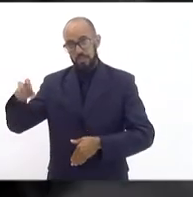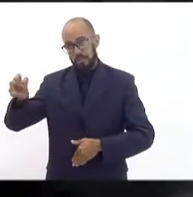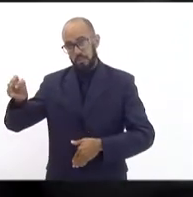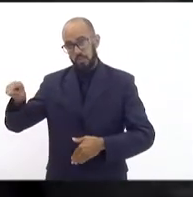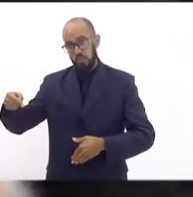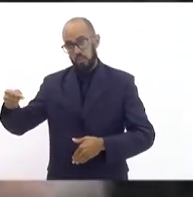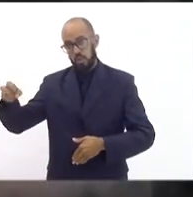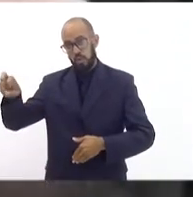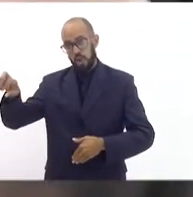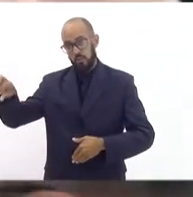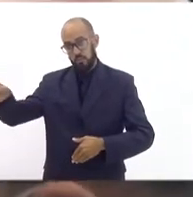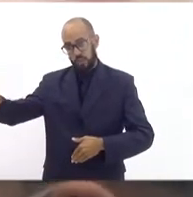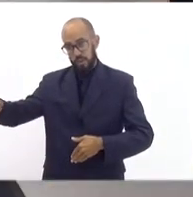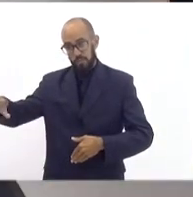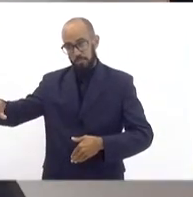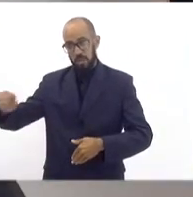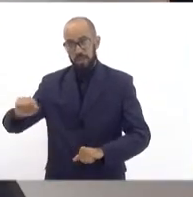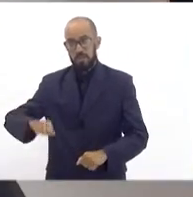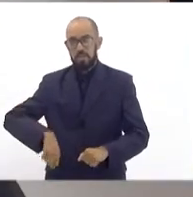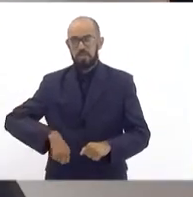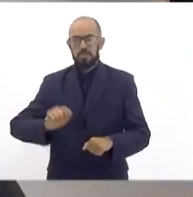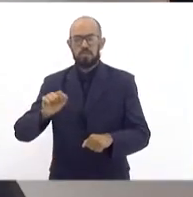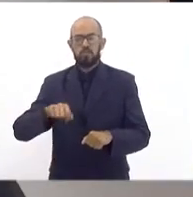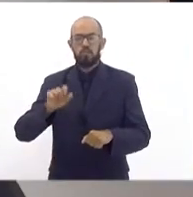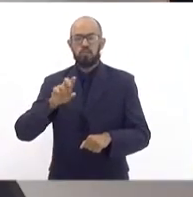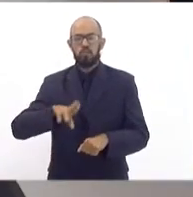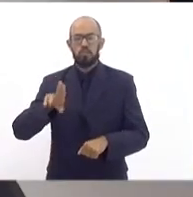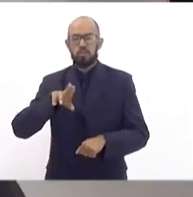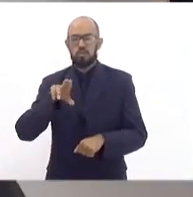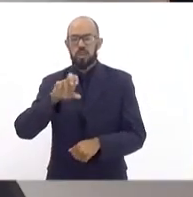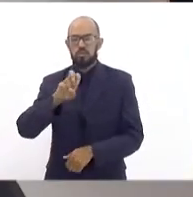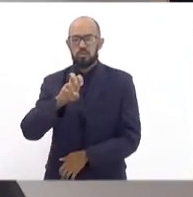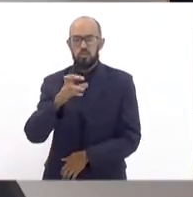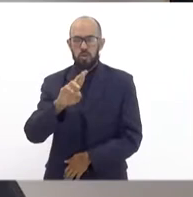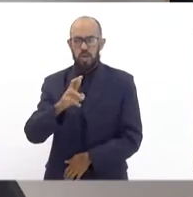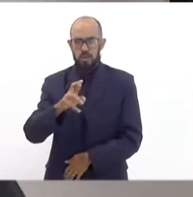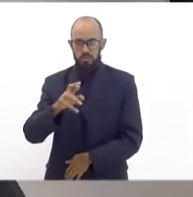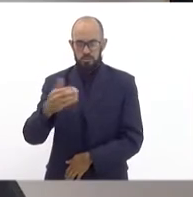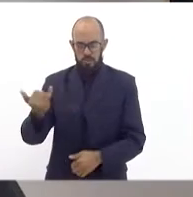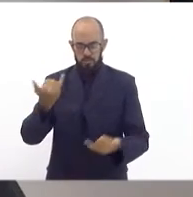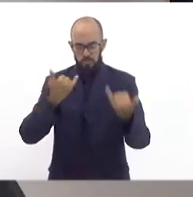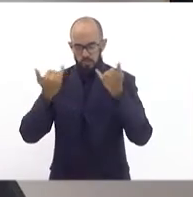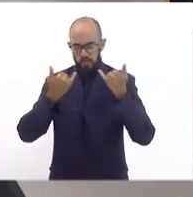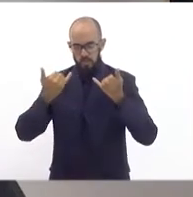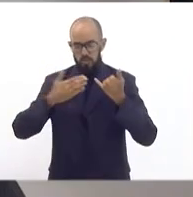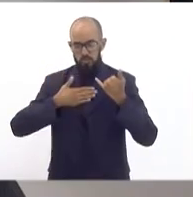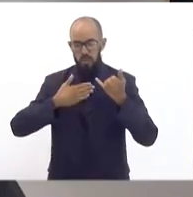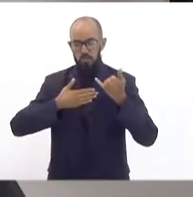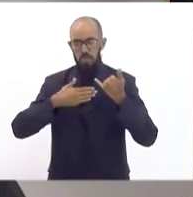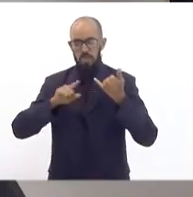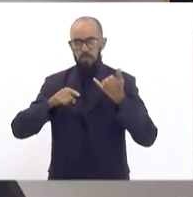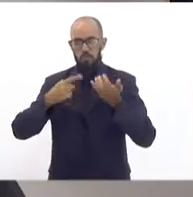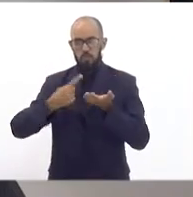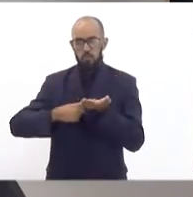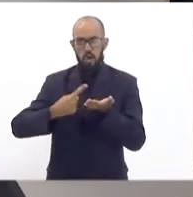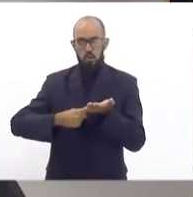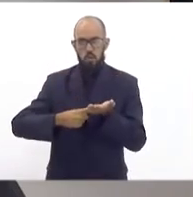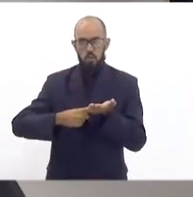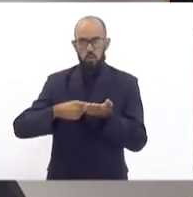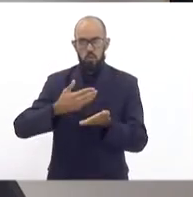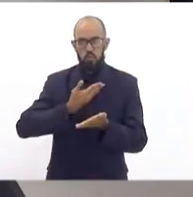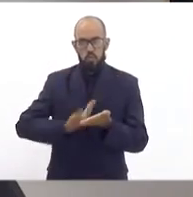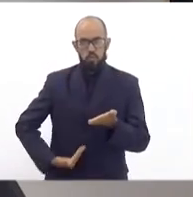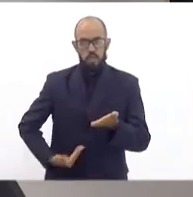ponta para o usuário, ficou em R$ 5,00, as informações que eu tenho é de que houve um acordo do governo do